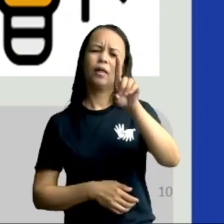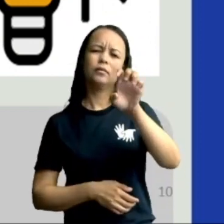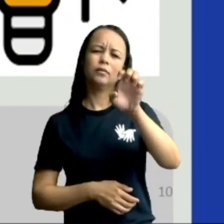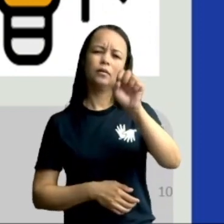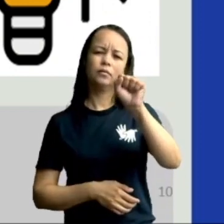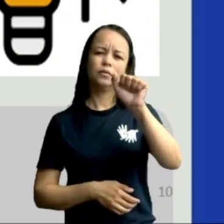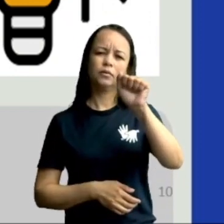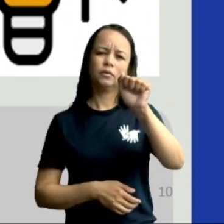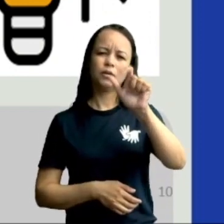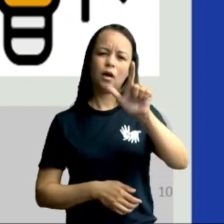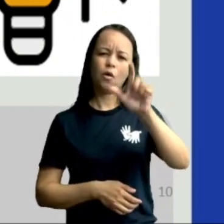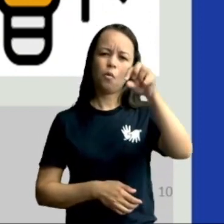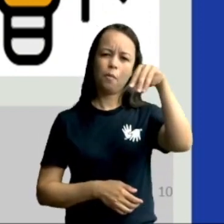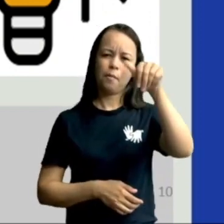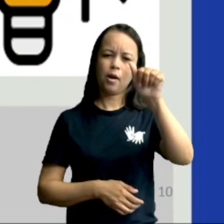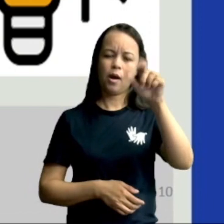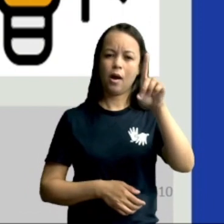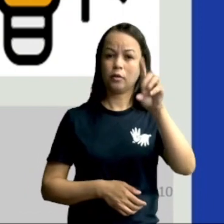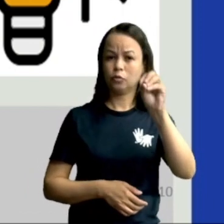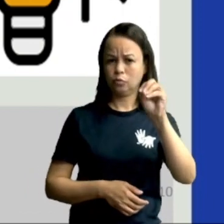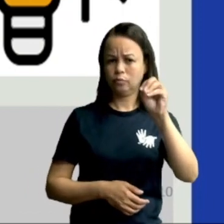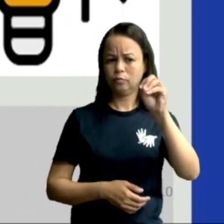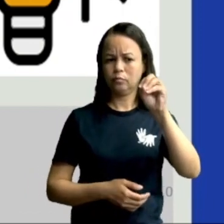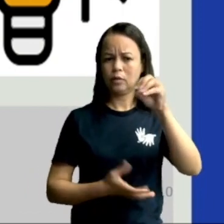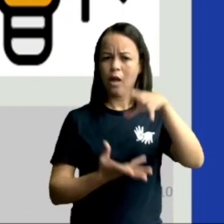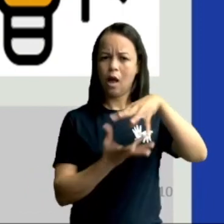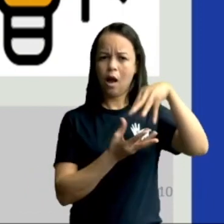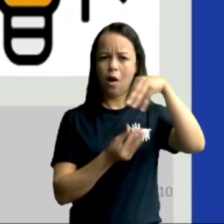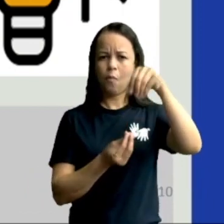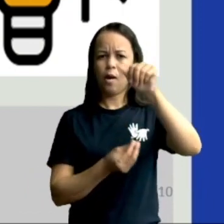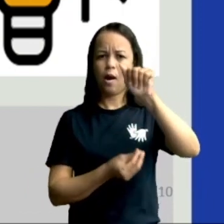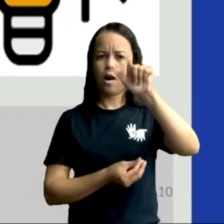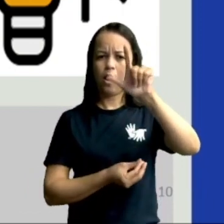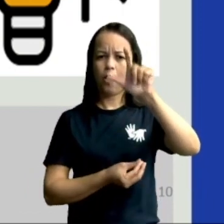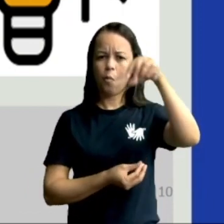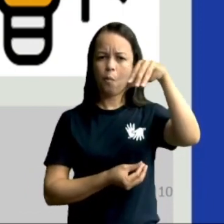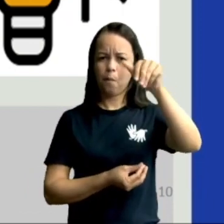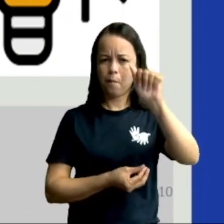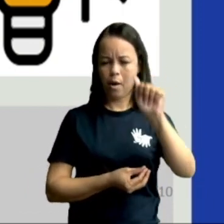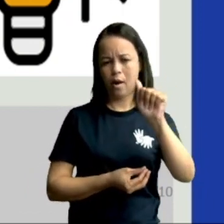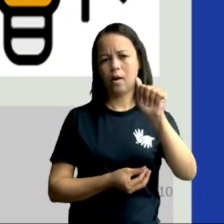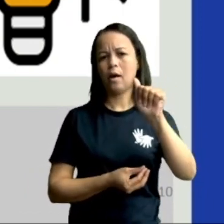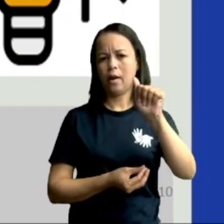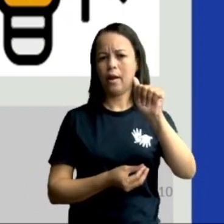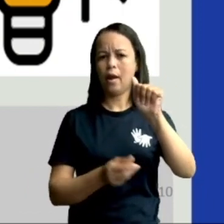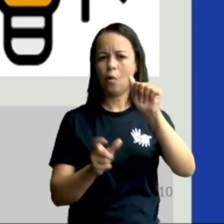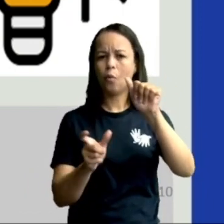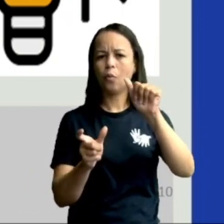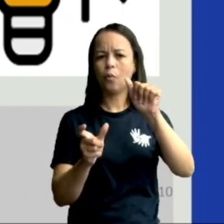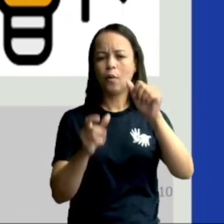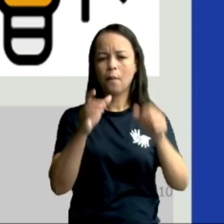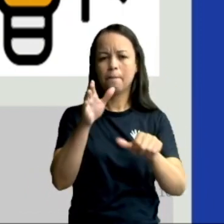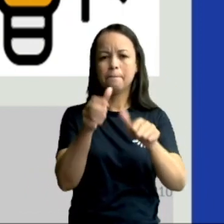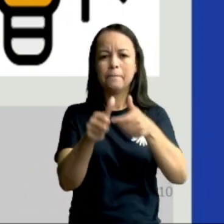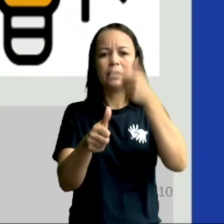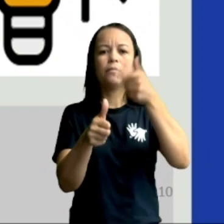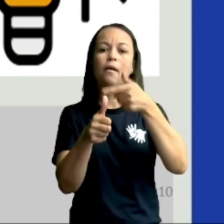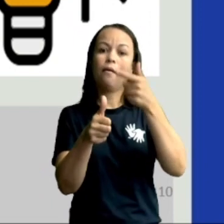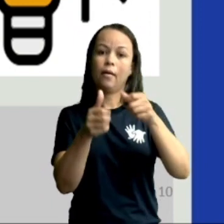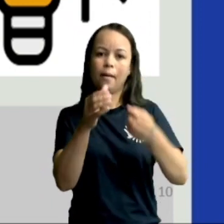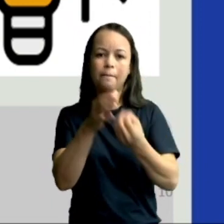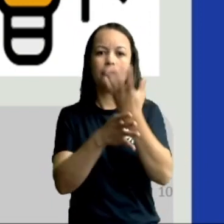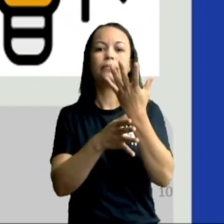Desalmado. Alma, ele é a palavra primitiva. Ou seja, eu anexei